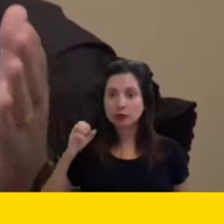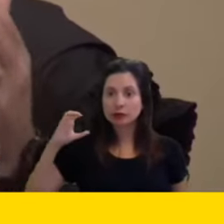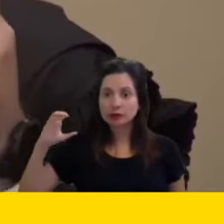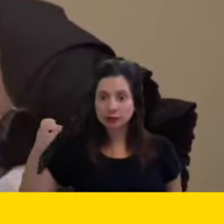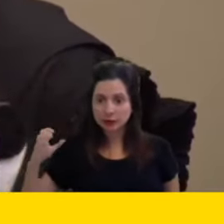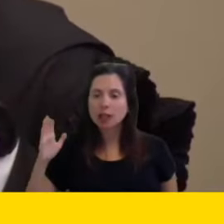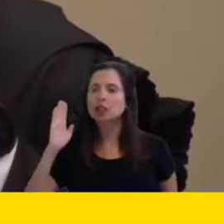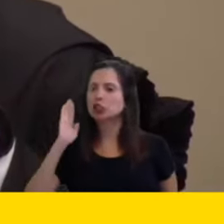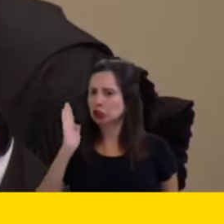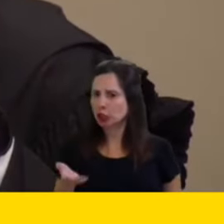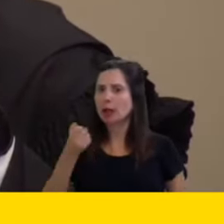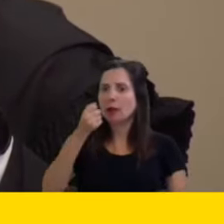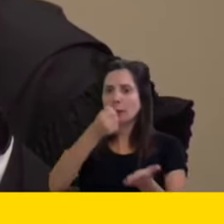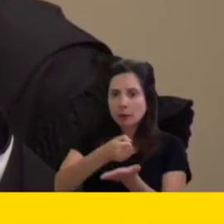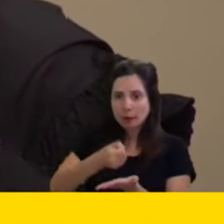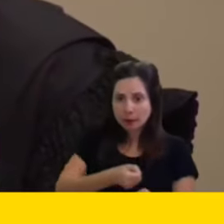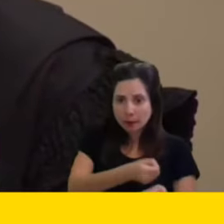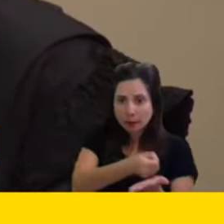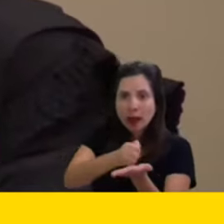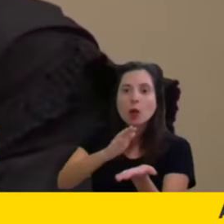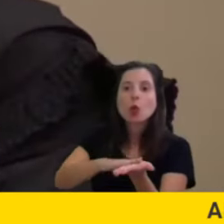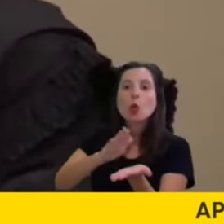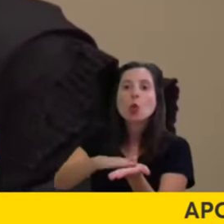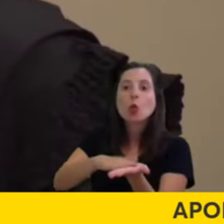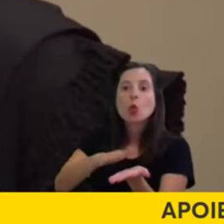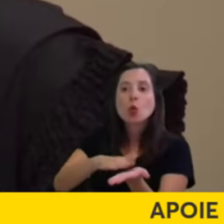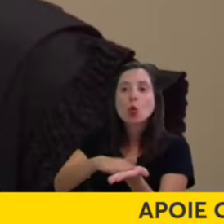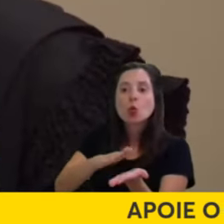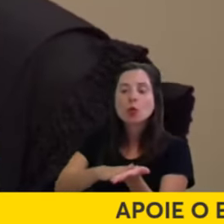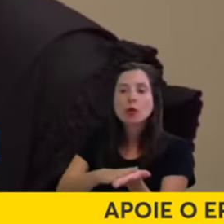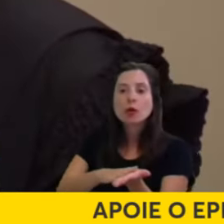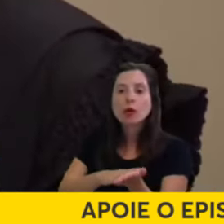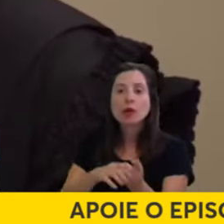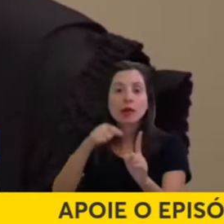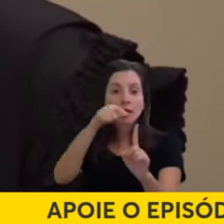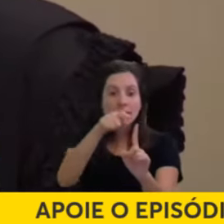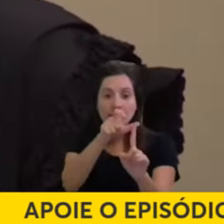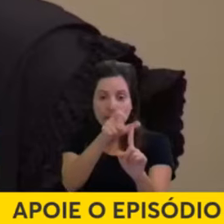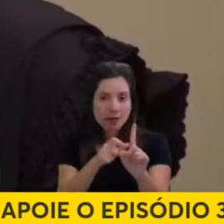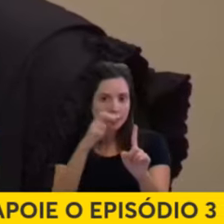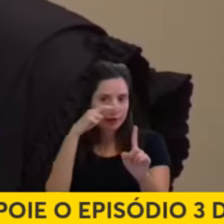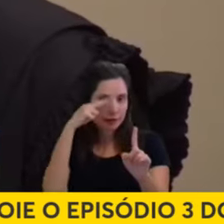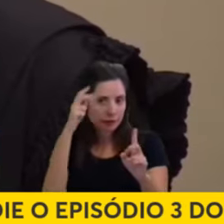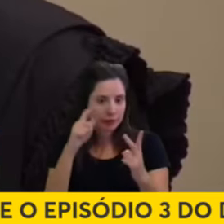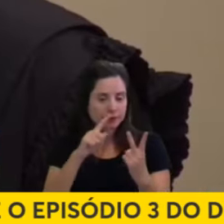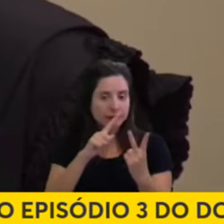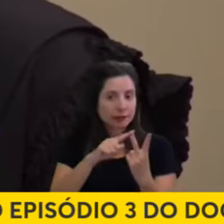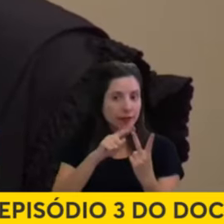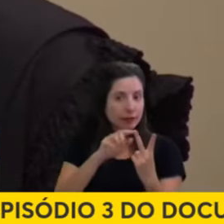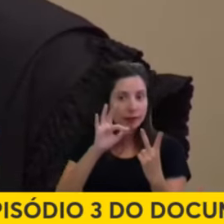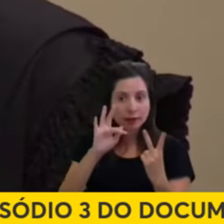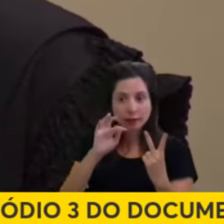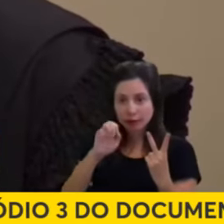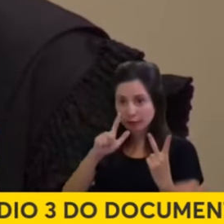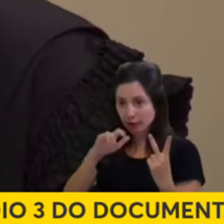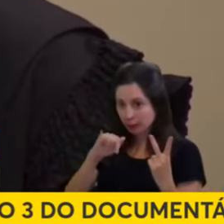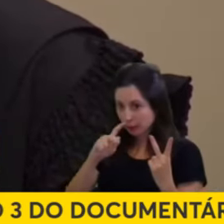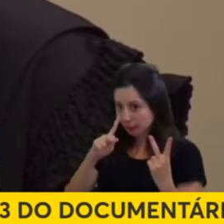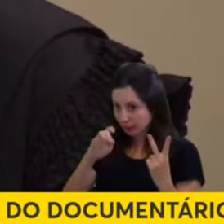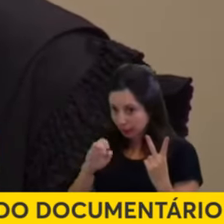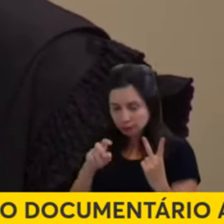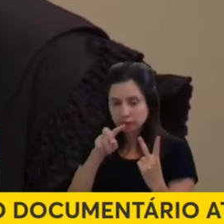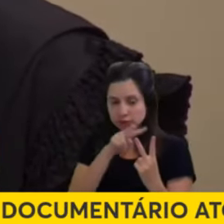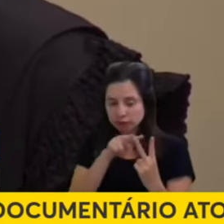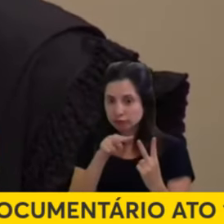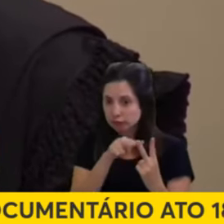quitadas e em cobrança judicial os investigados Sérgio Fernando moro luí Felipe Cunha Ricardo Augusto guerra por sua vez apontam